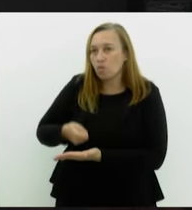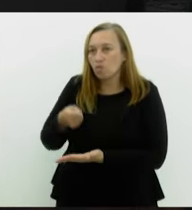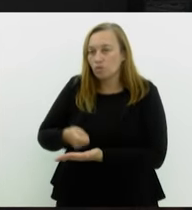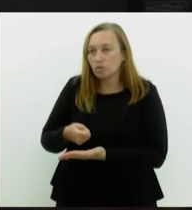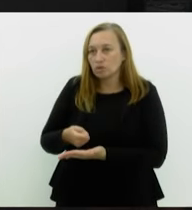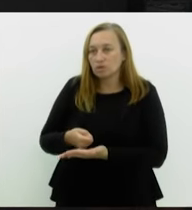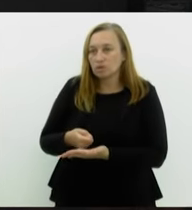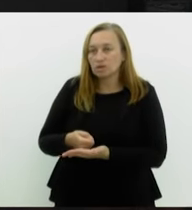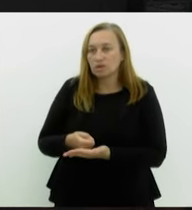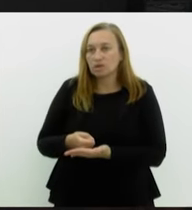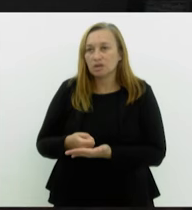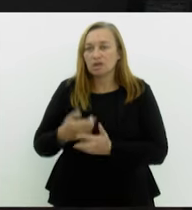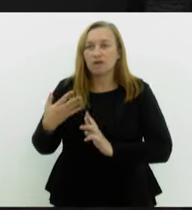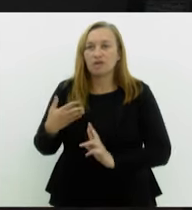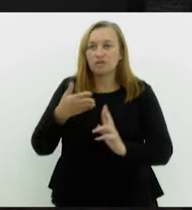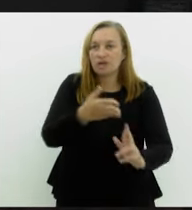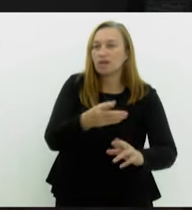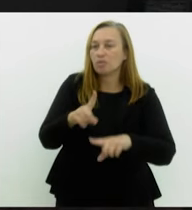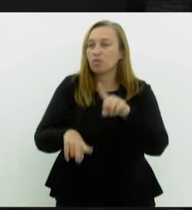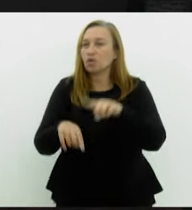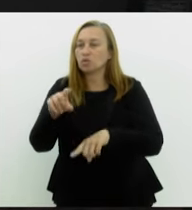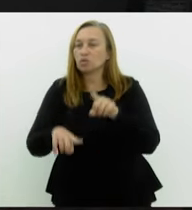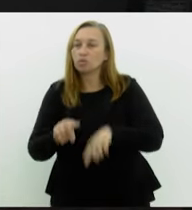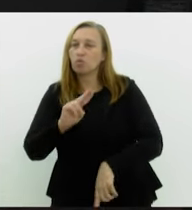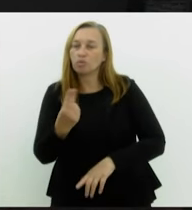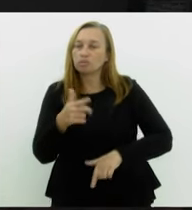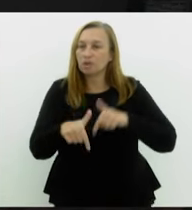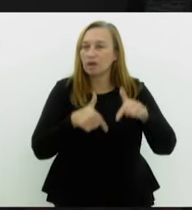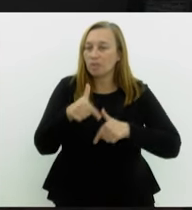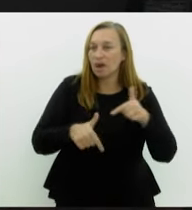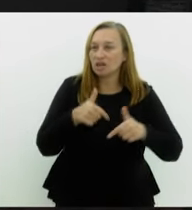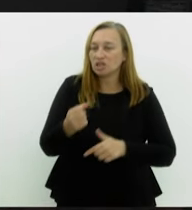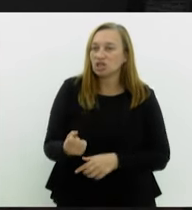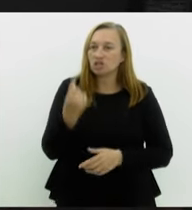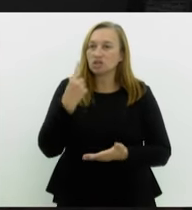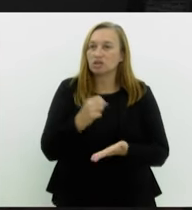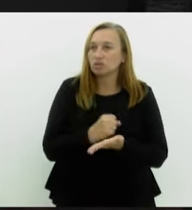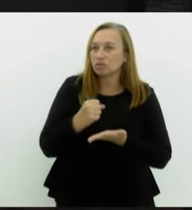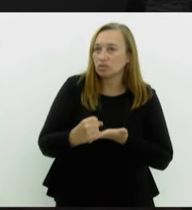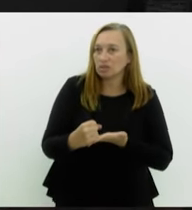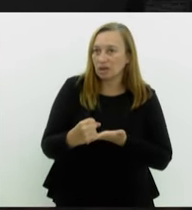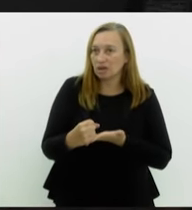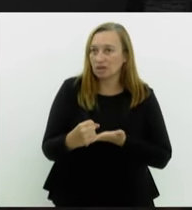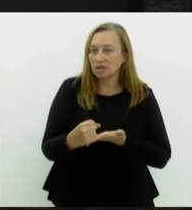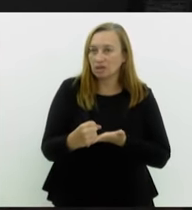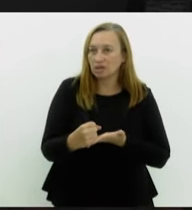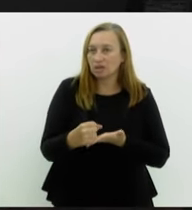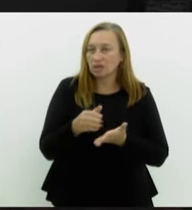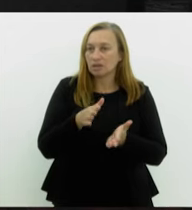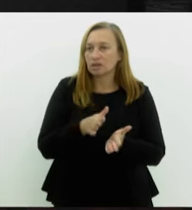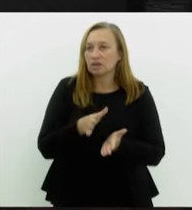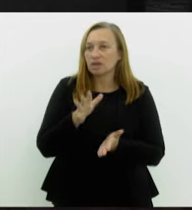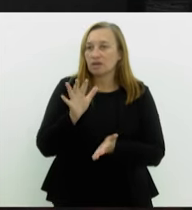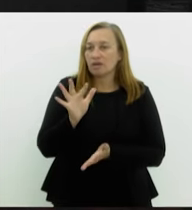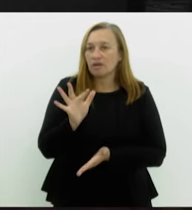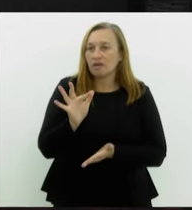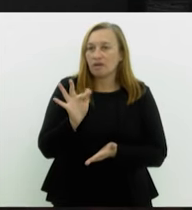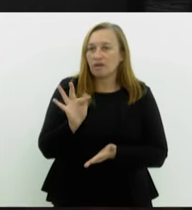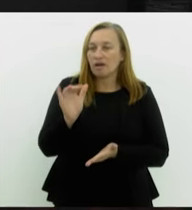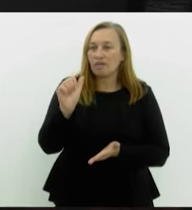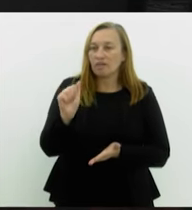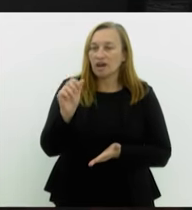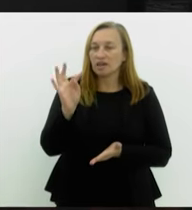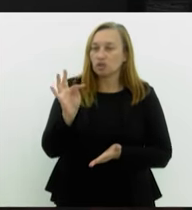referentes a serviços ou produtos estranhos aos contratos de concessão nas faturas mensais de consumo dos